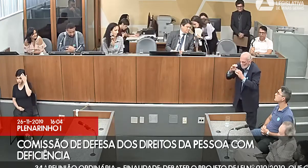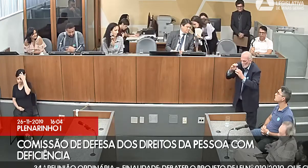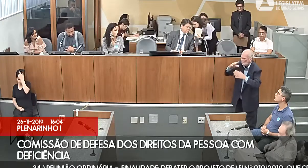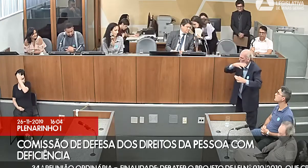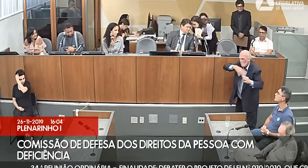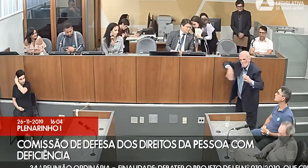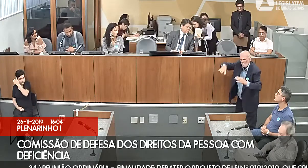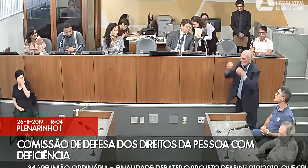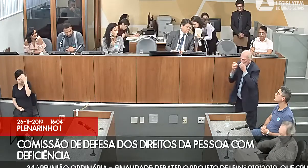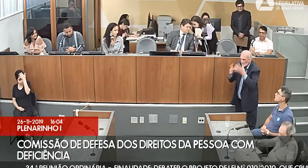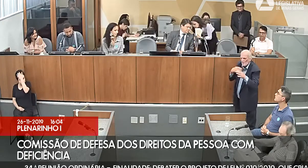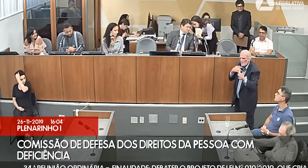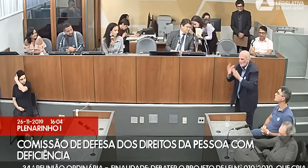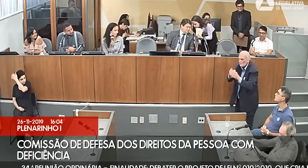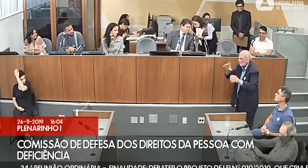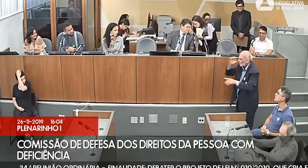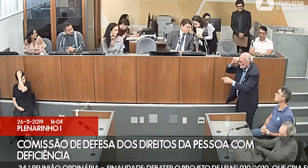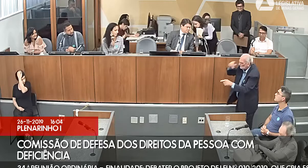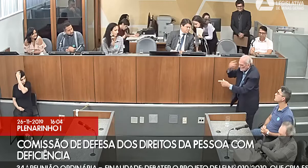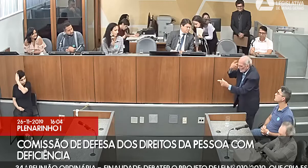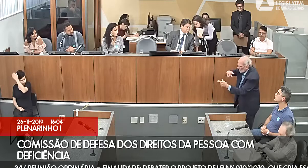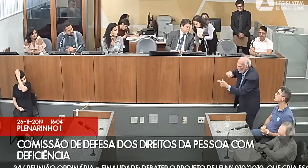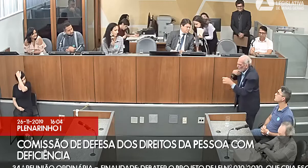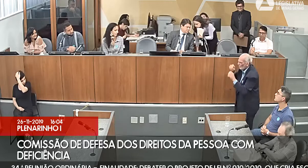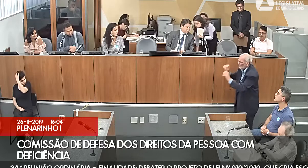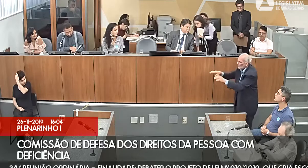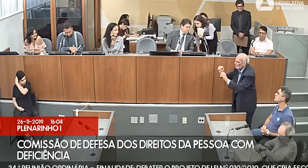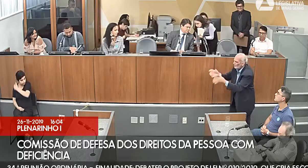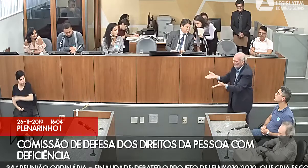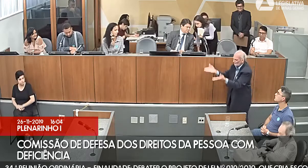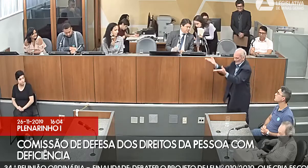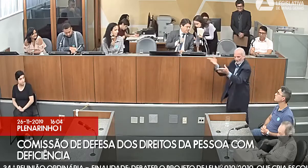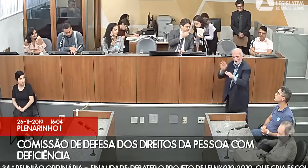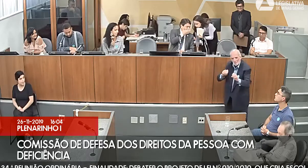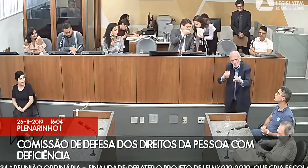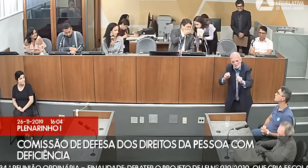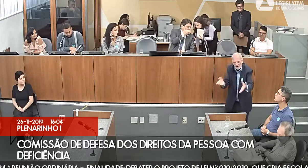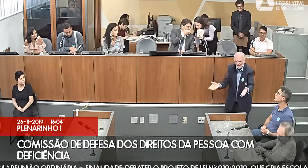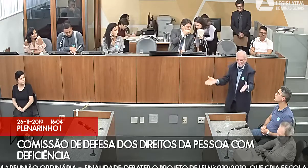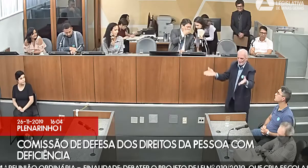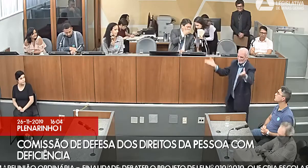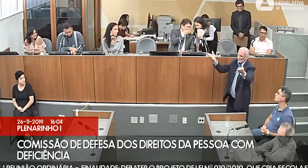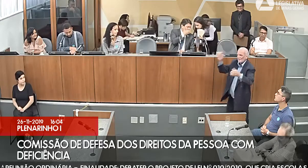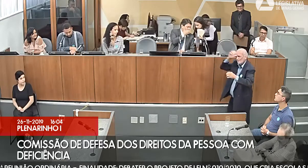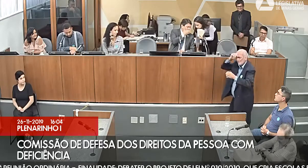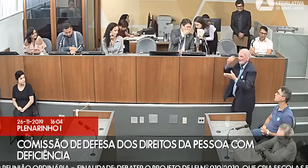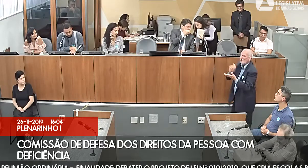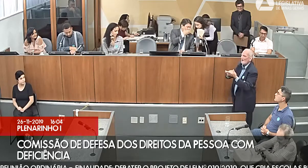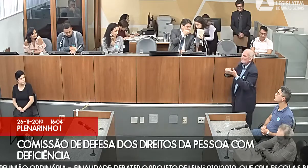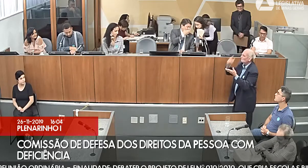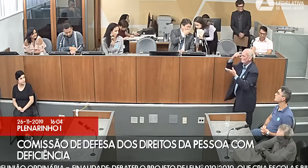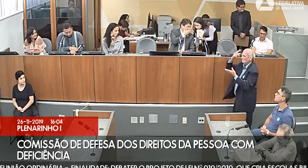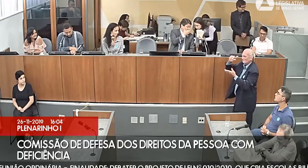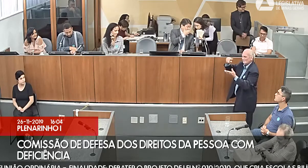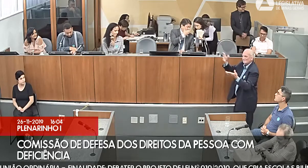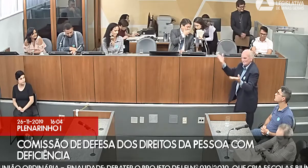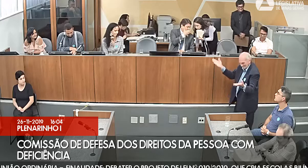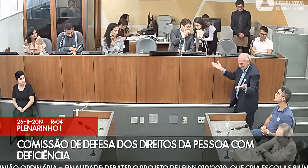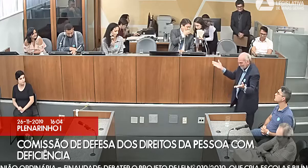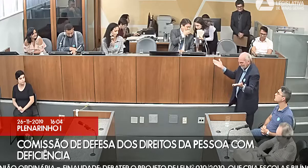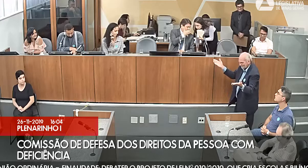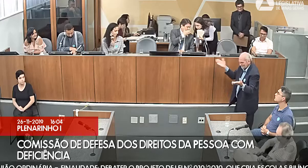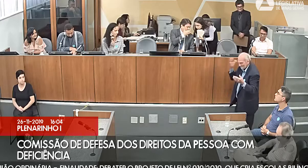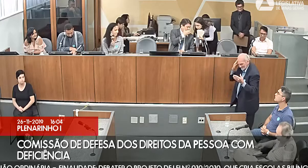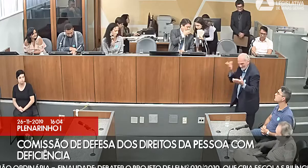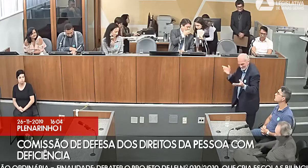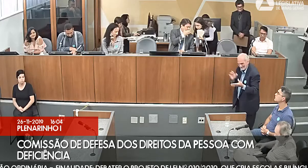E vejo as entidades de surdos sendo aqui representadas, uns ensinando aos